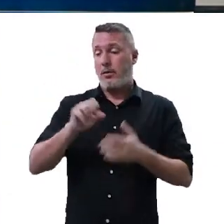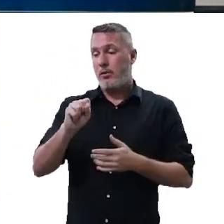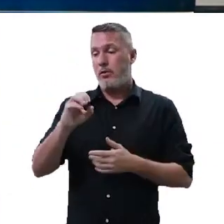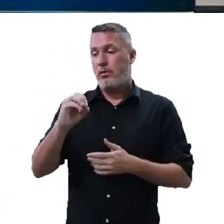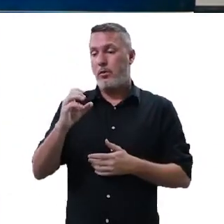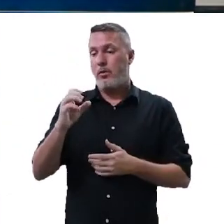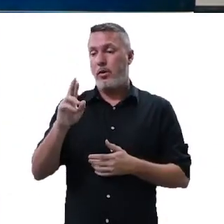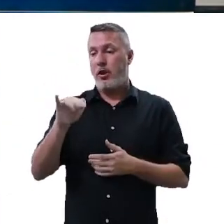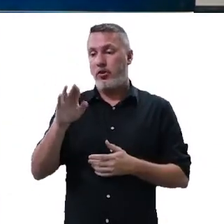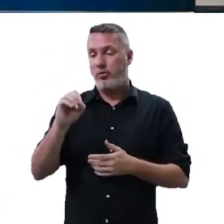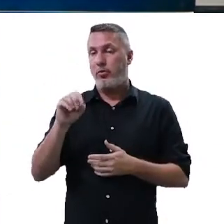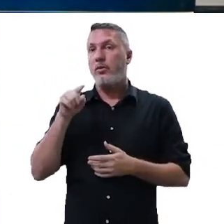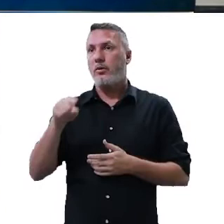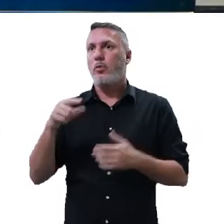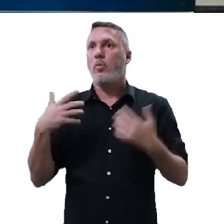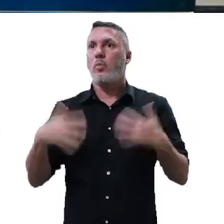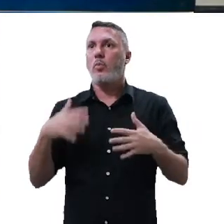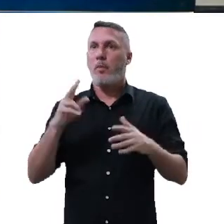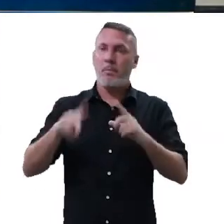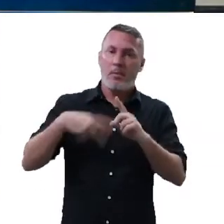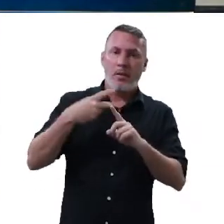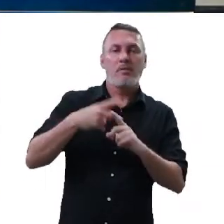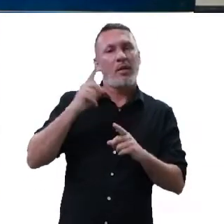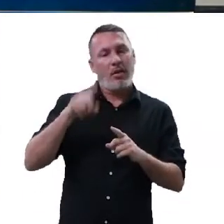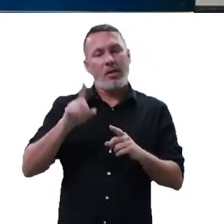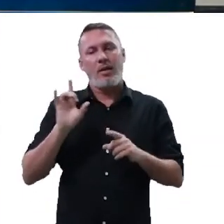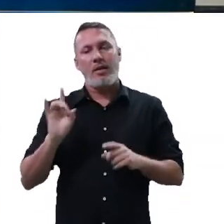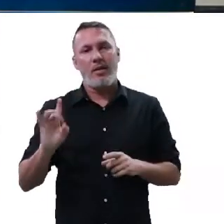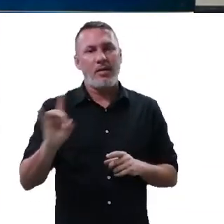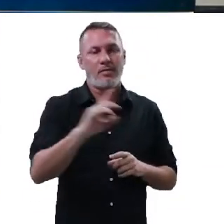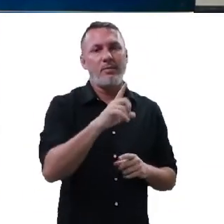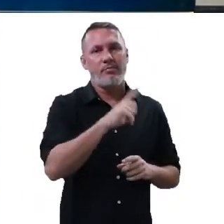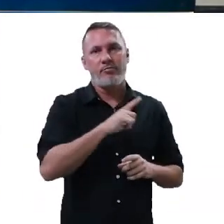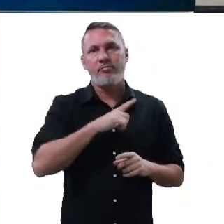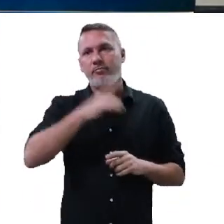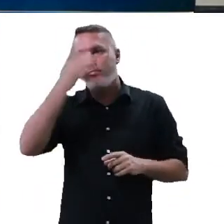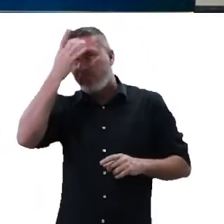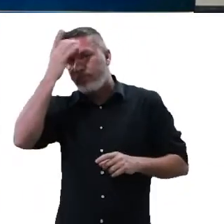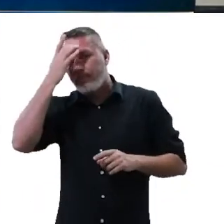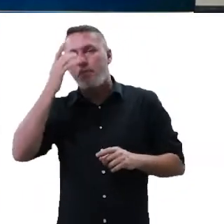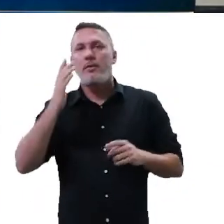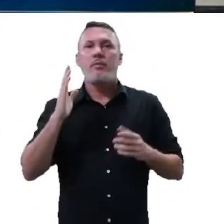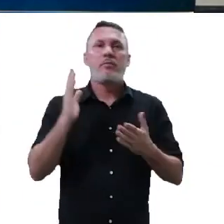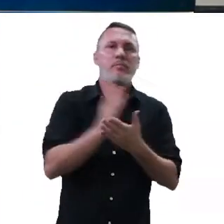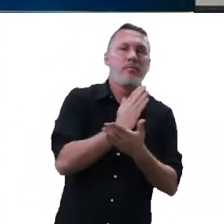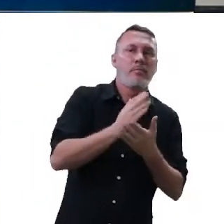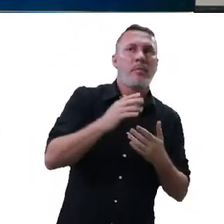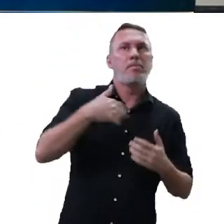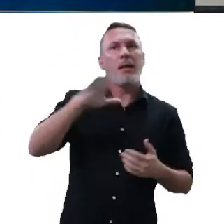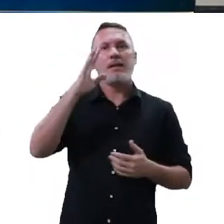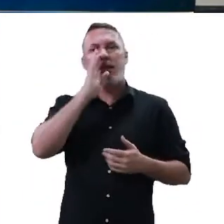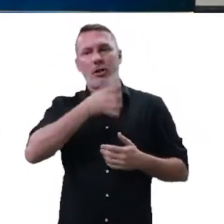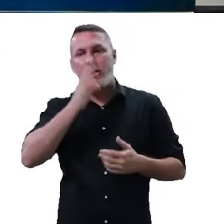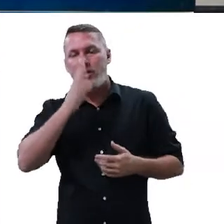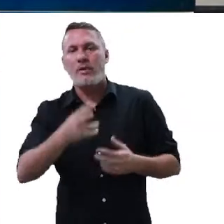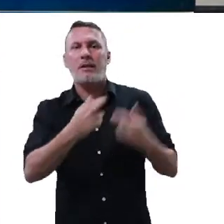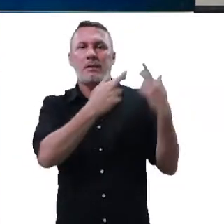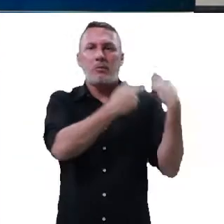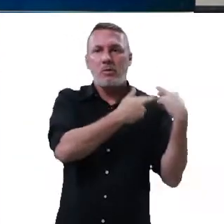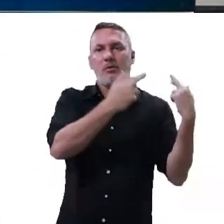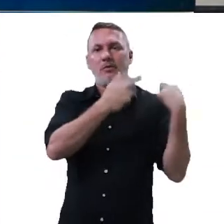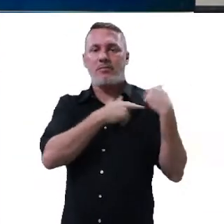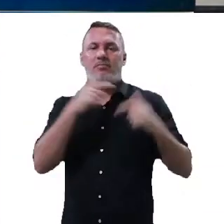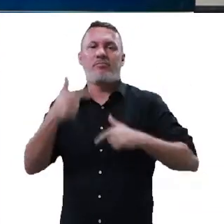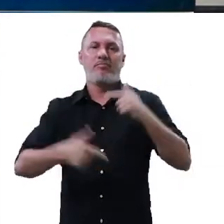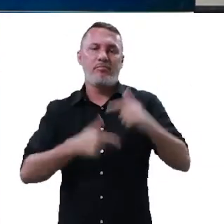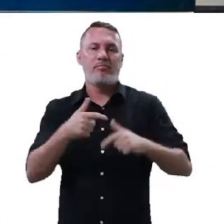método socrático, o grande legado do método socrático é fazer com que cada um de nós sejamos mais críticos e mais